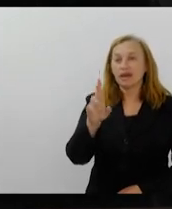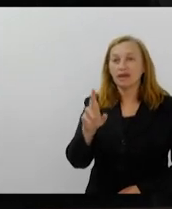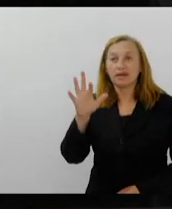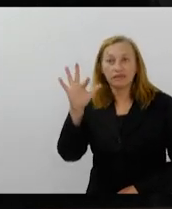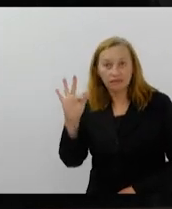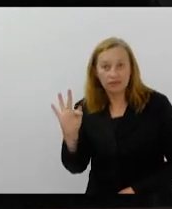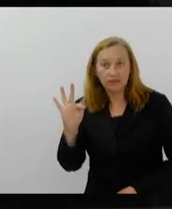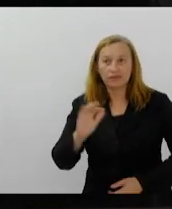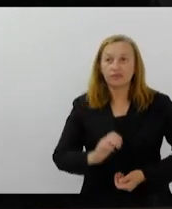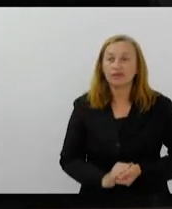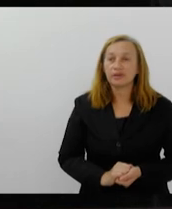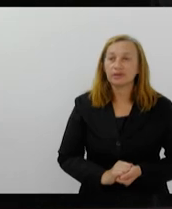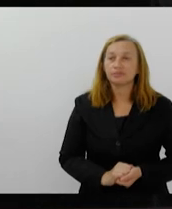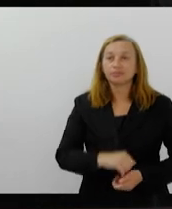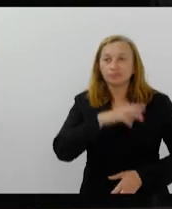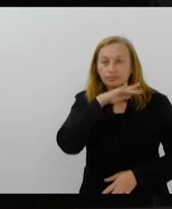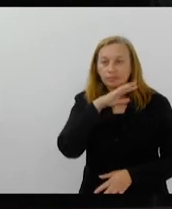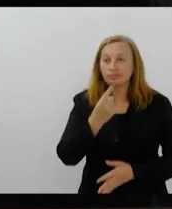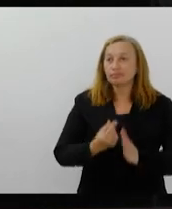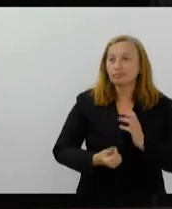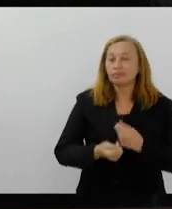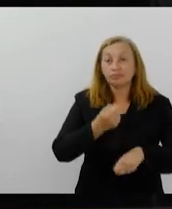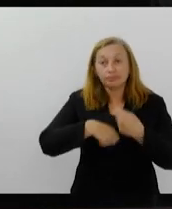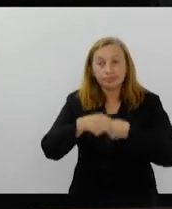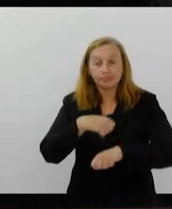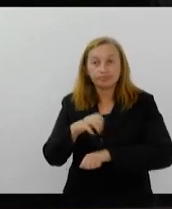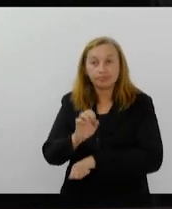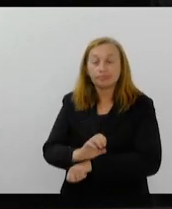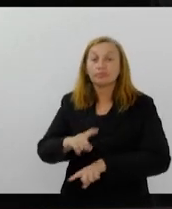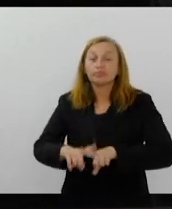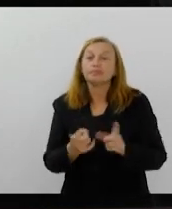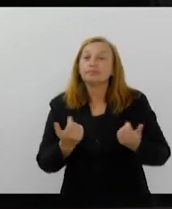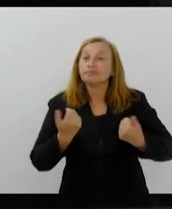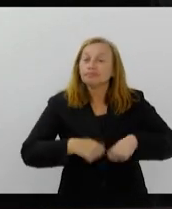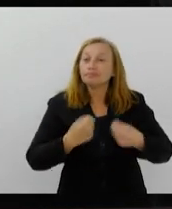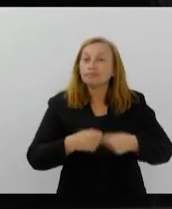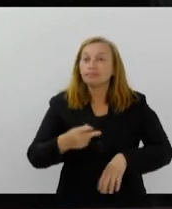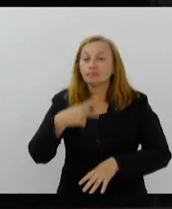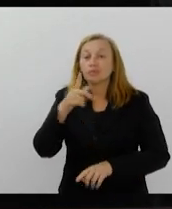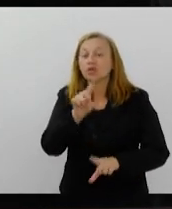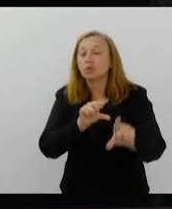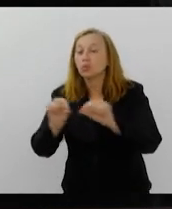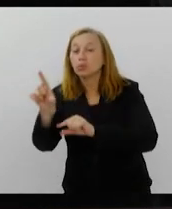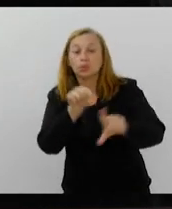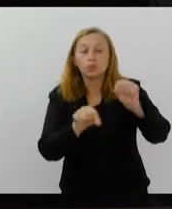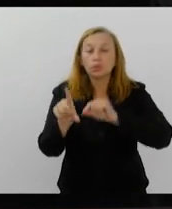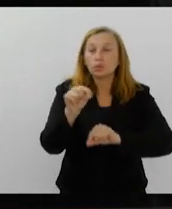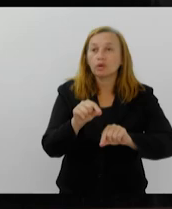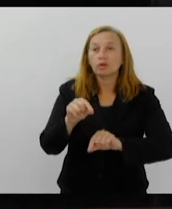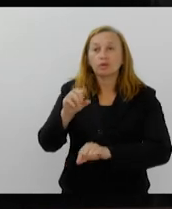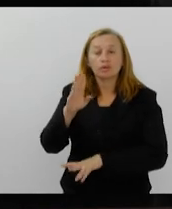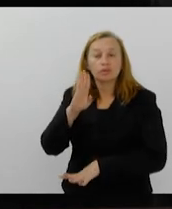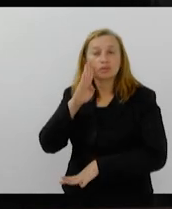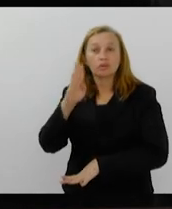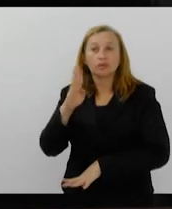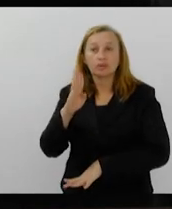asfixia a economia do Estado. Mas também precisamos falar das escolhas e prioridades feitas pelo governador